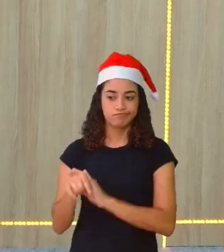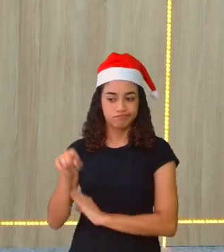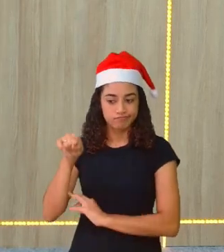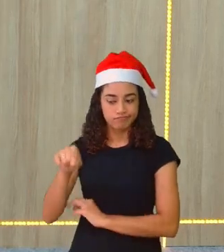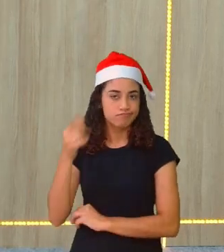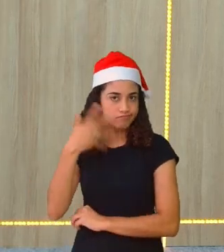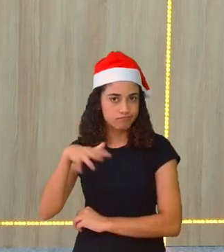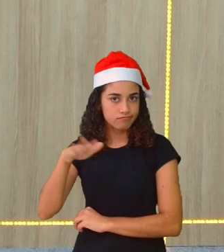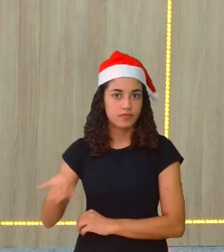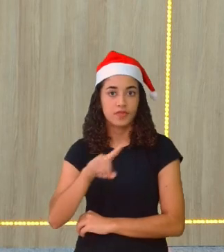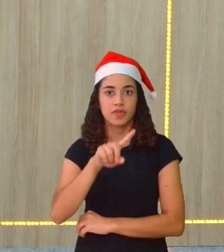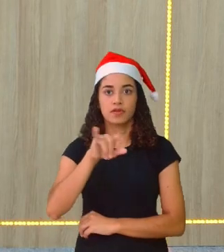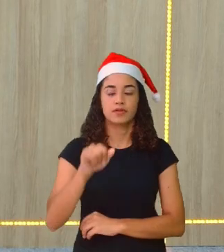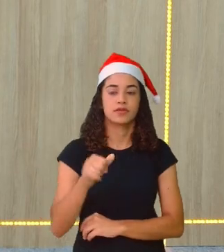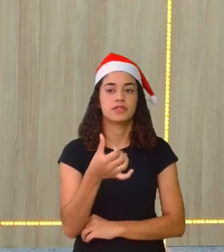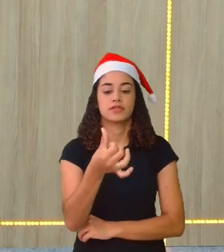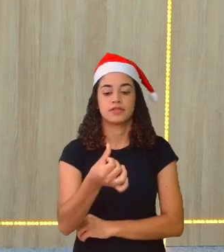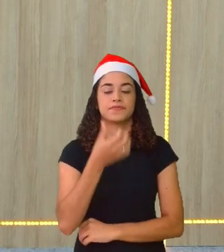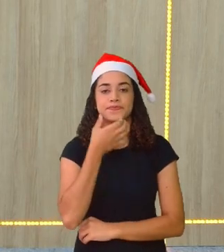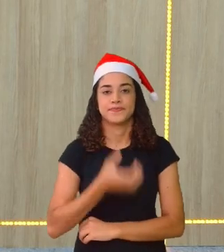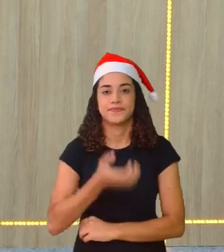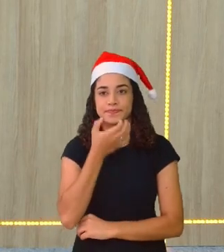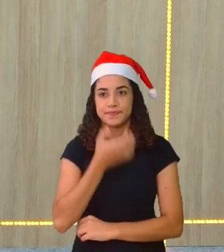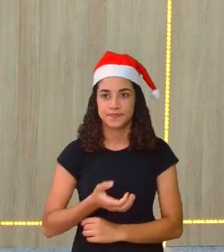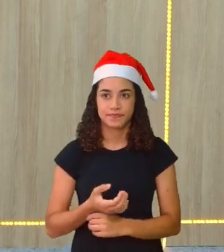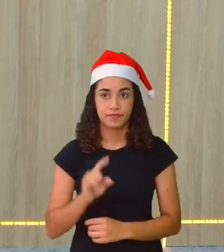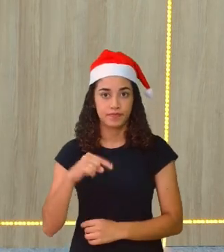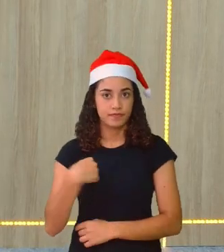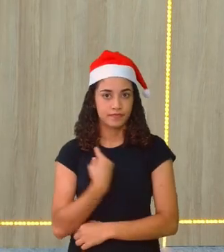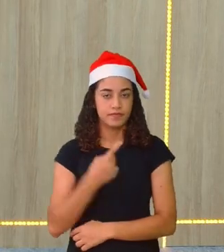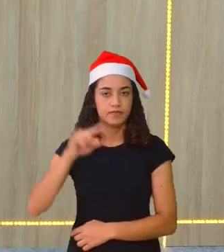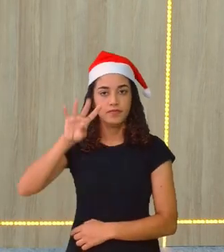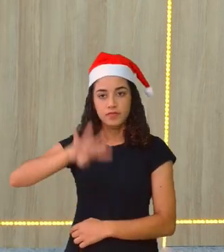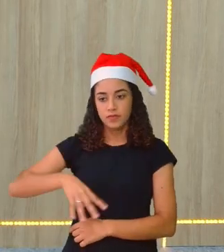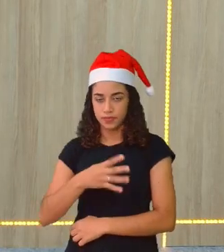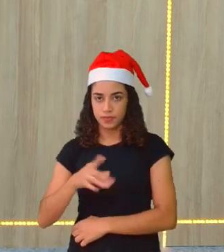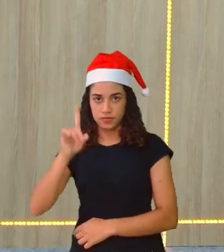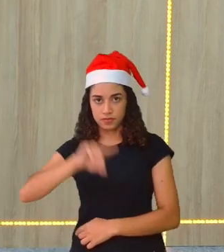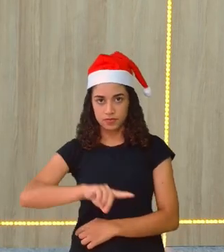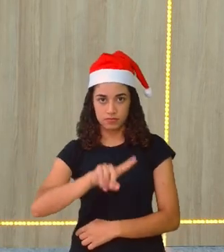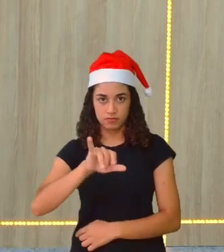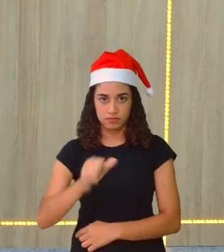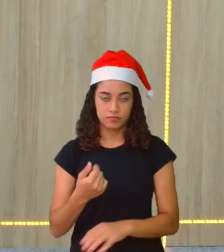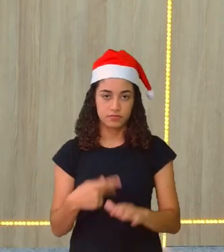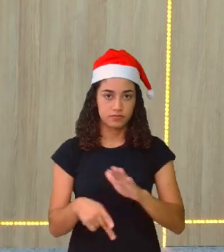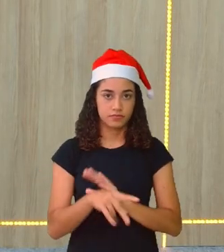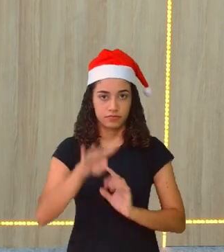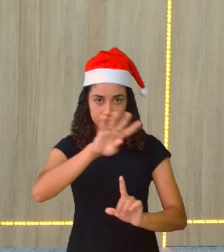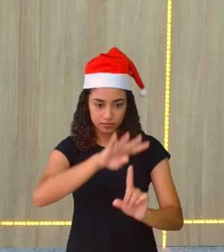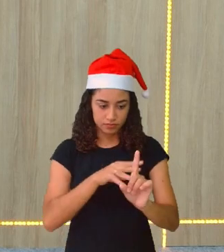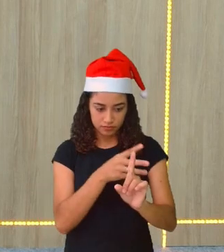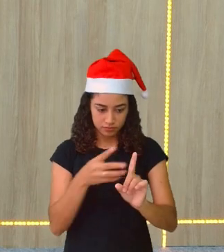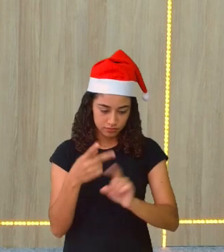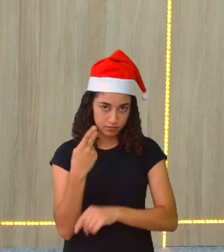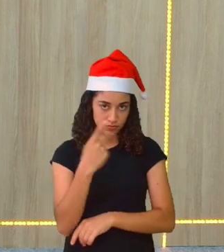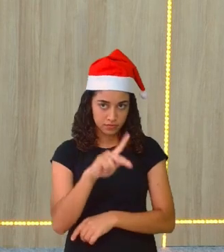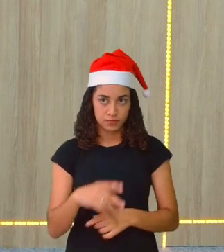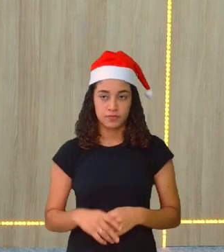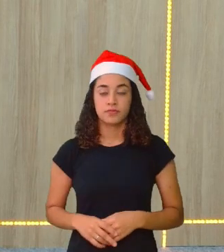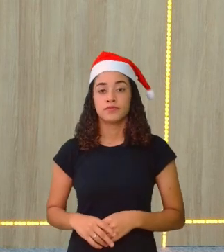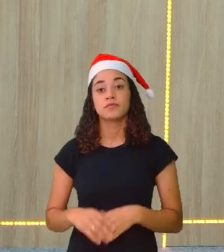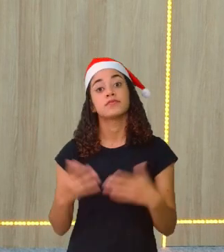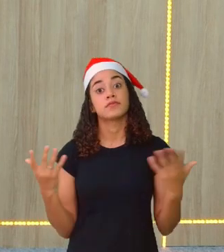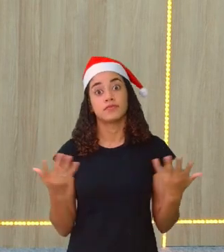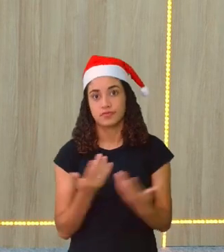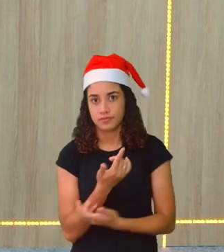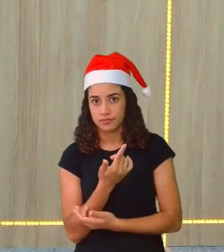na data aí de 6 de dezembro no nosso calendário, que é o dia dedicado à sua homenagem. Aí, ó, uma